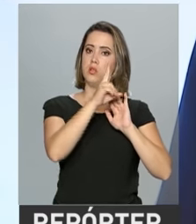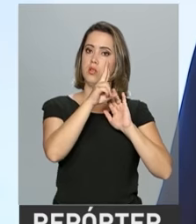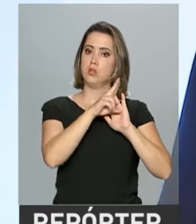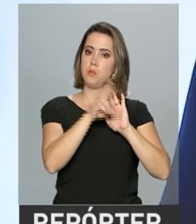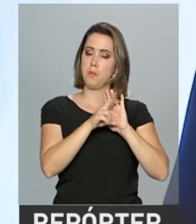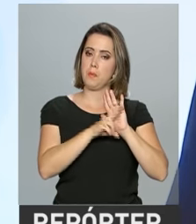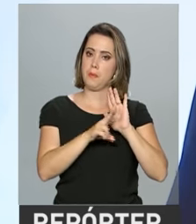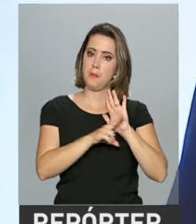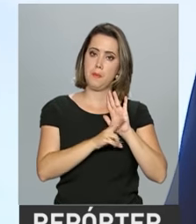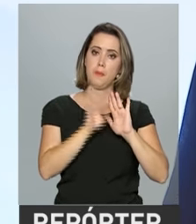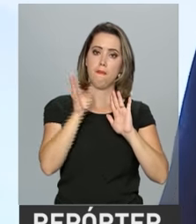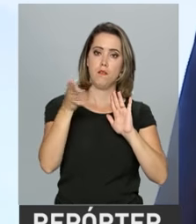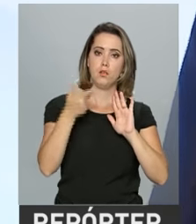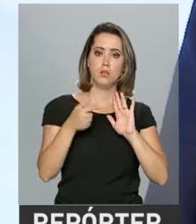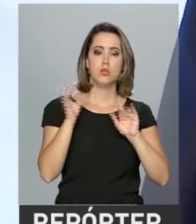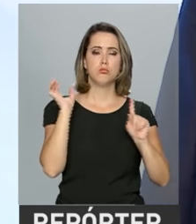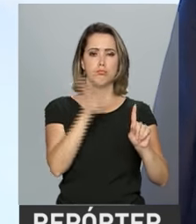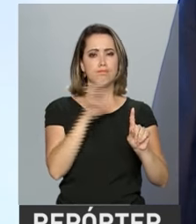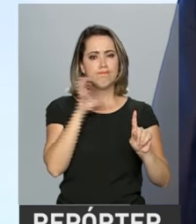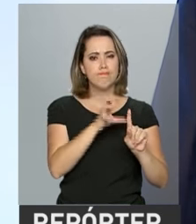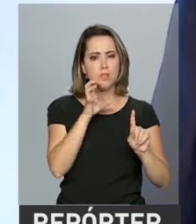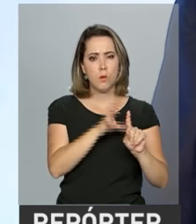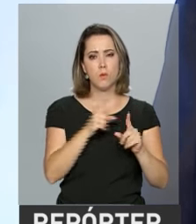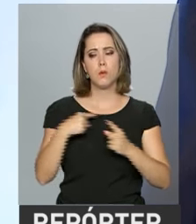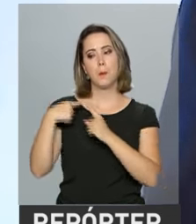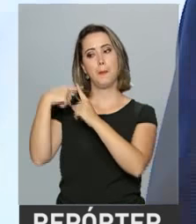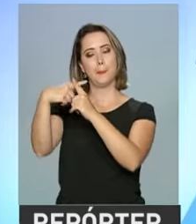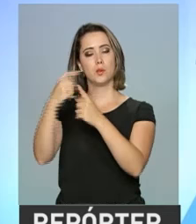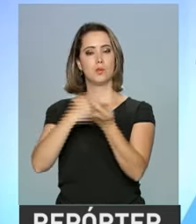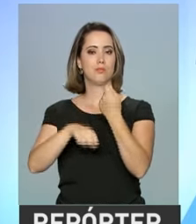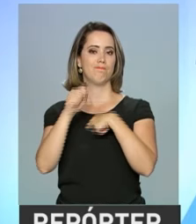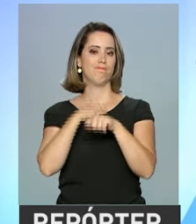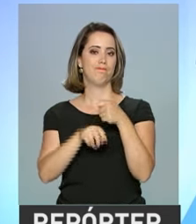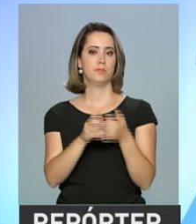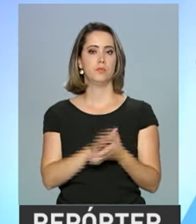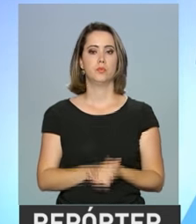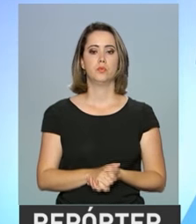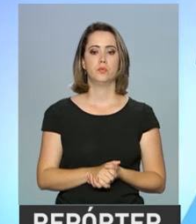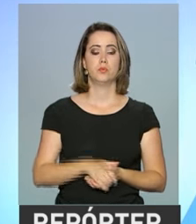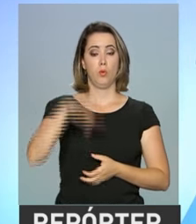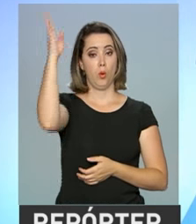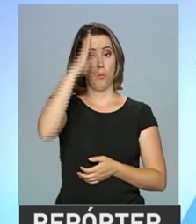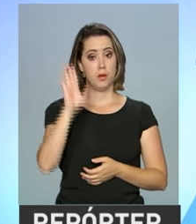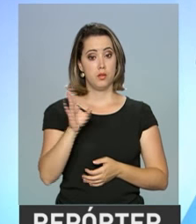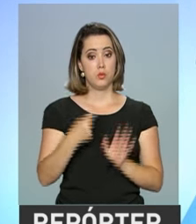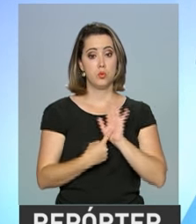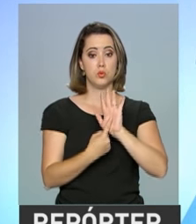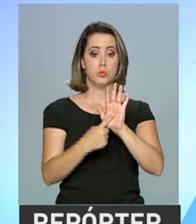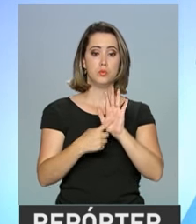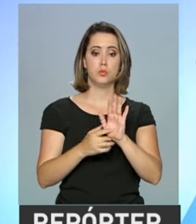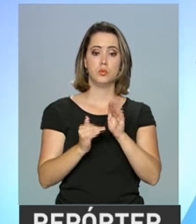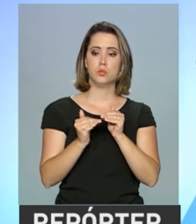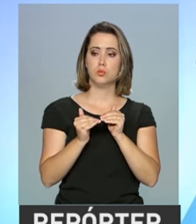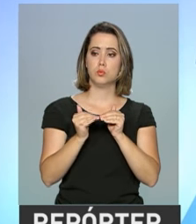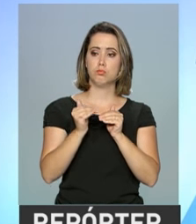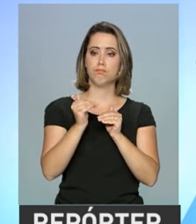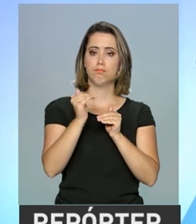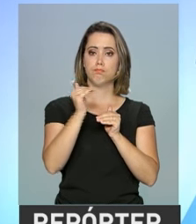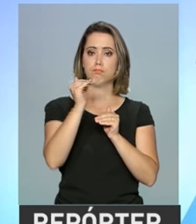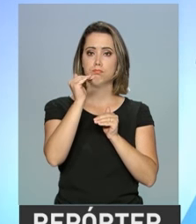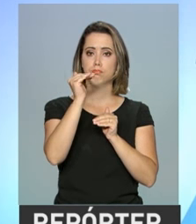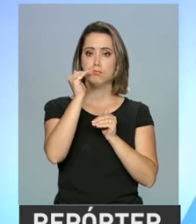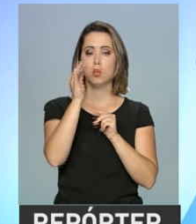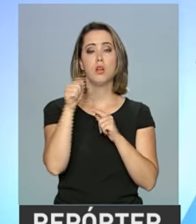governo já tem impactos positivos na economia. O Brasil já dá sinais de crescimento este ano. Nós